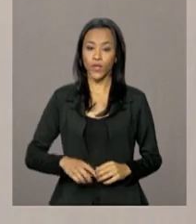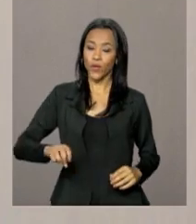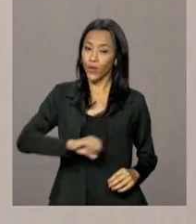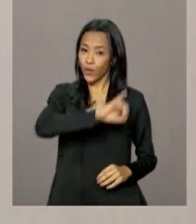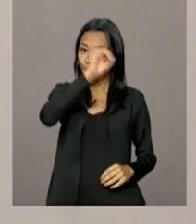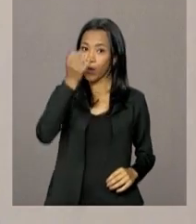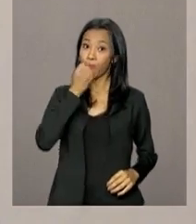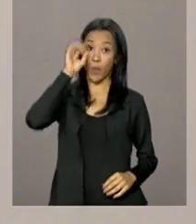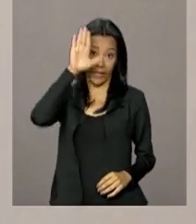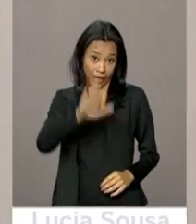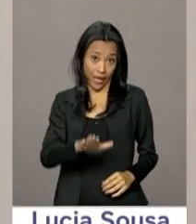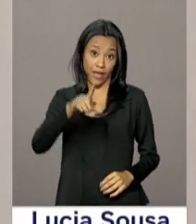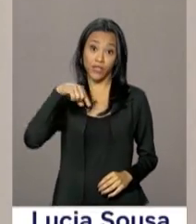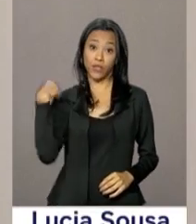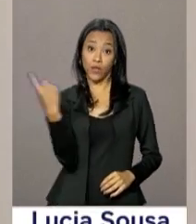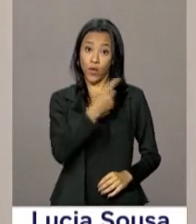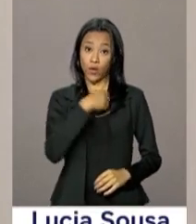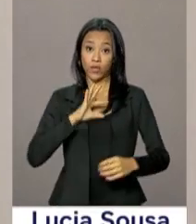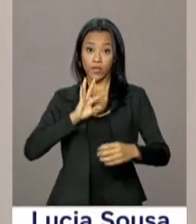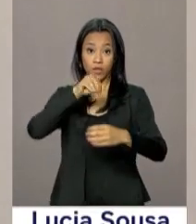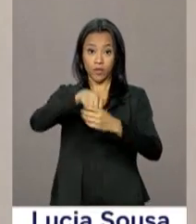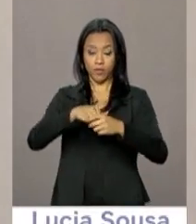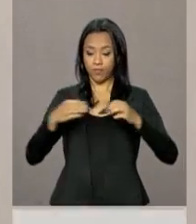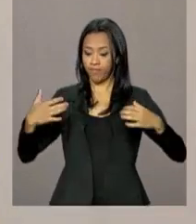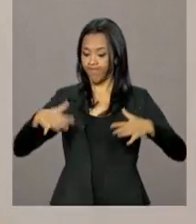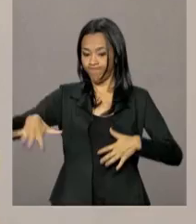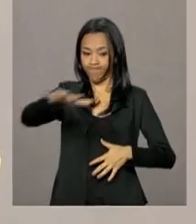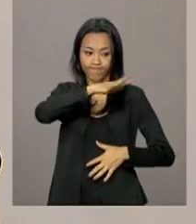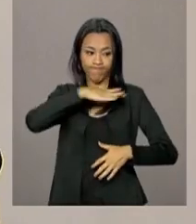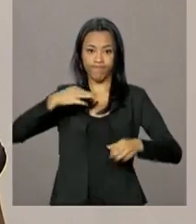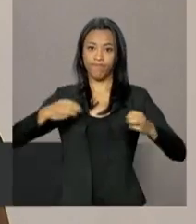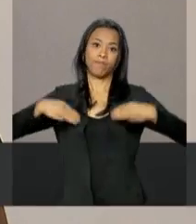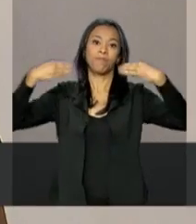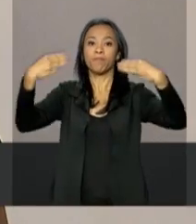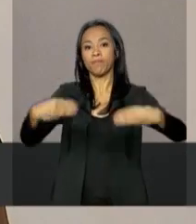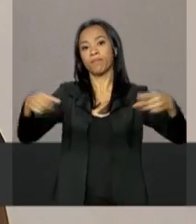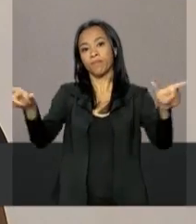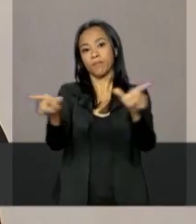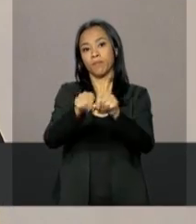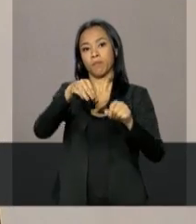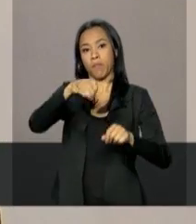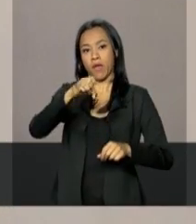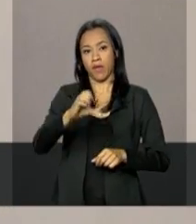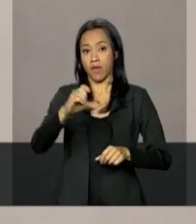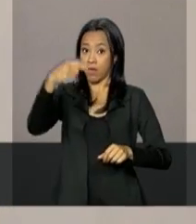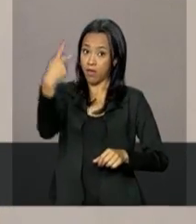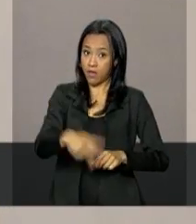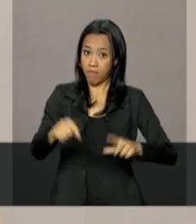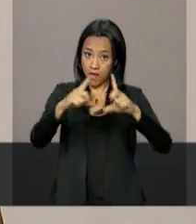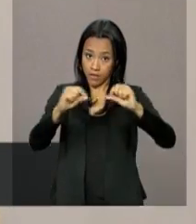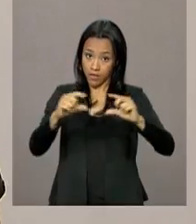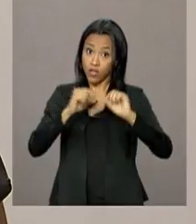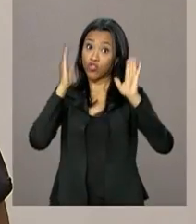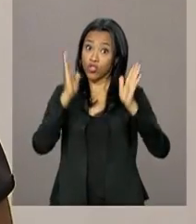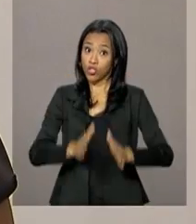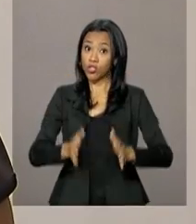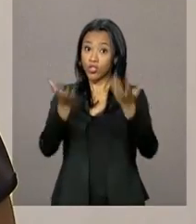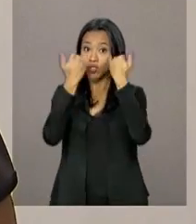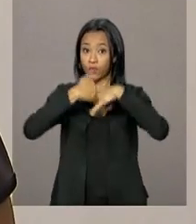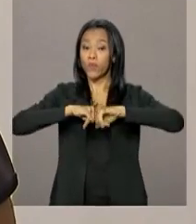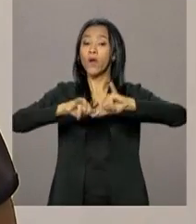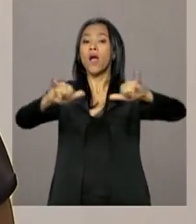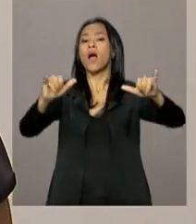Olá, boa tarde. Nós estamos na sede do Ministério da Educação, em Brasília, onde foram divulgados os resultados do Censo